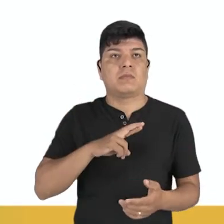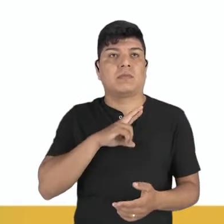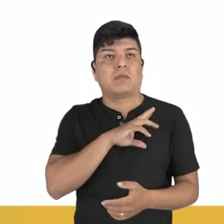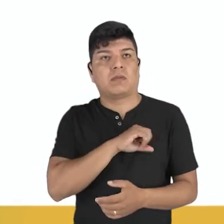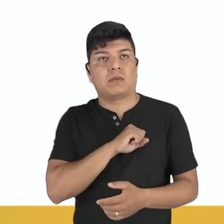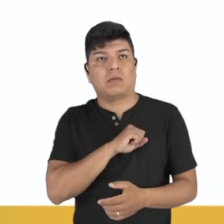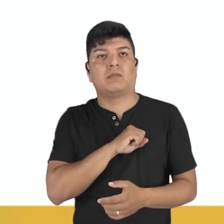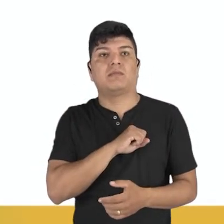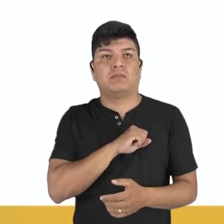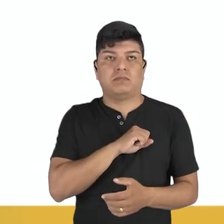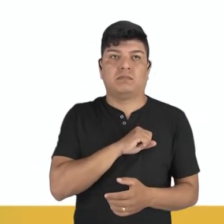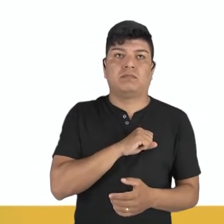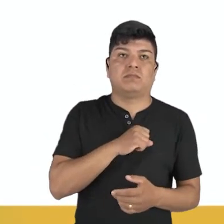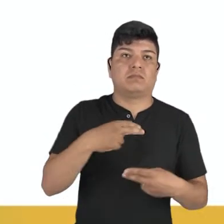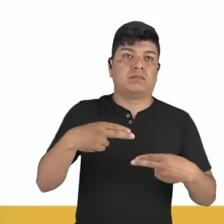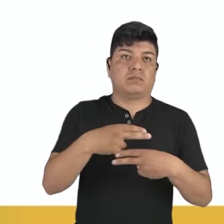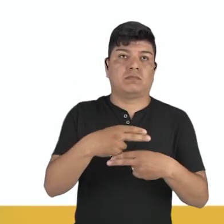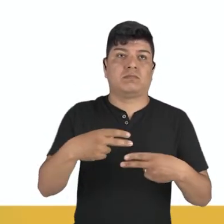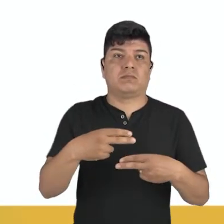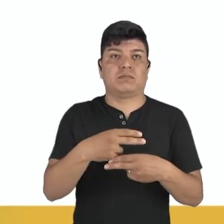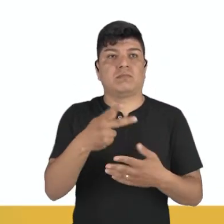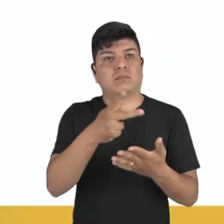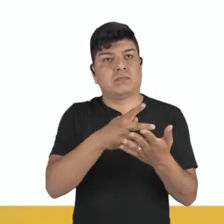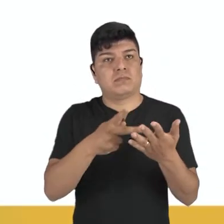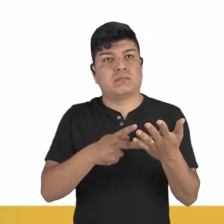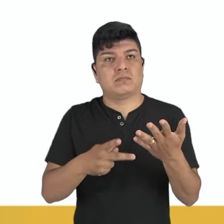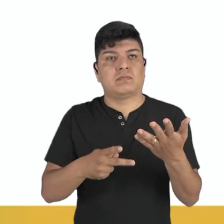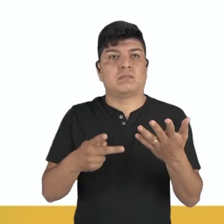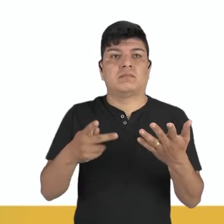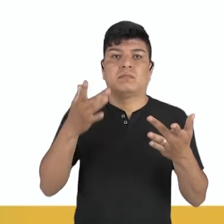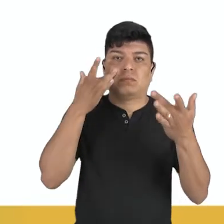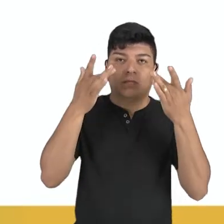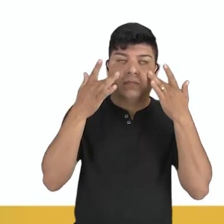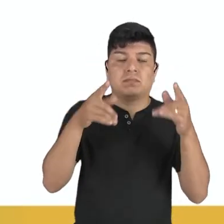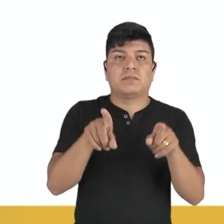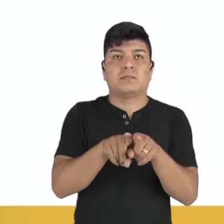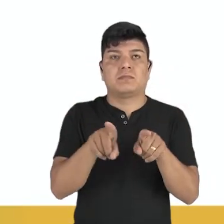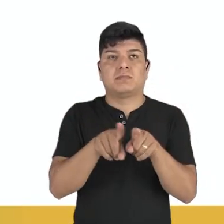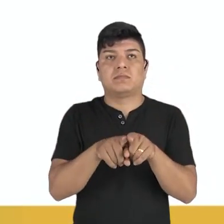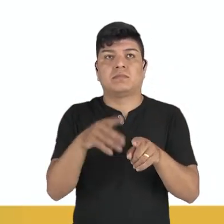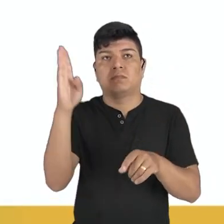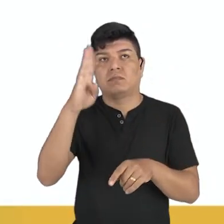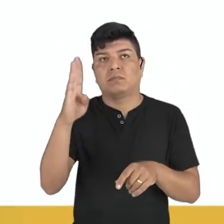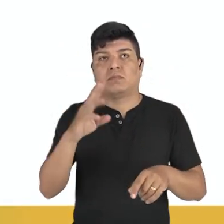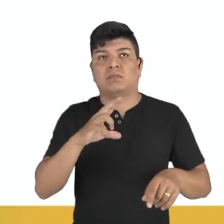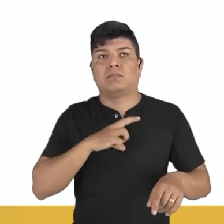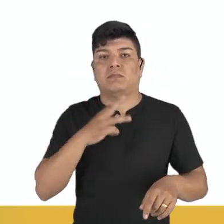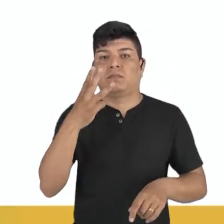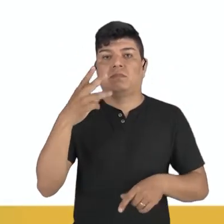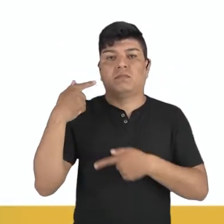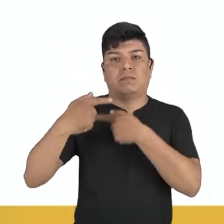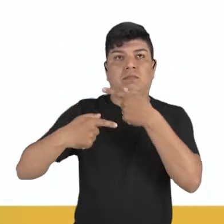novelas poesia e teatro no Brasil nós vamos ter Três Gerações